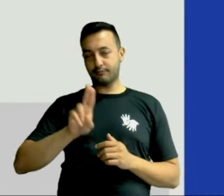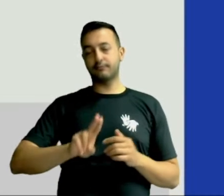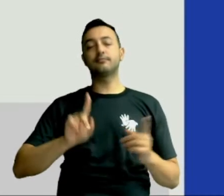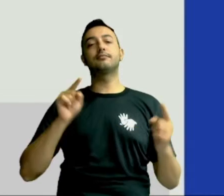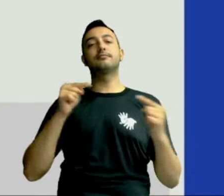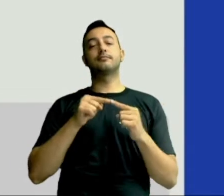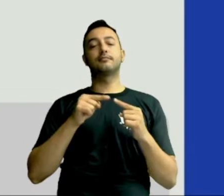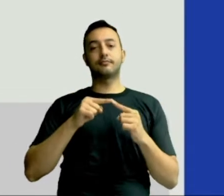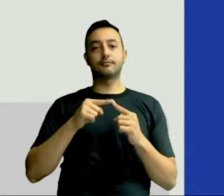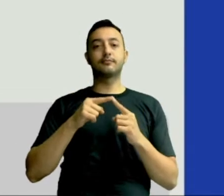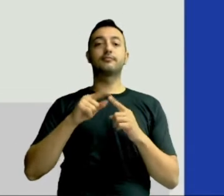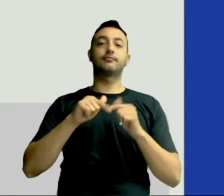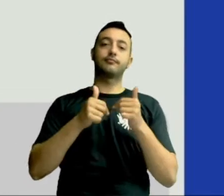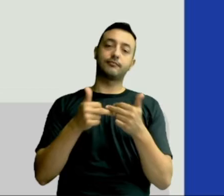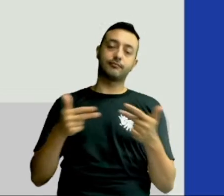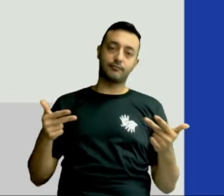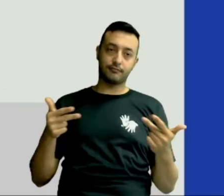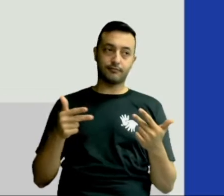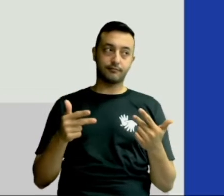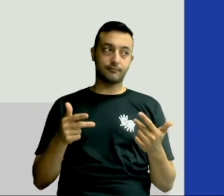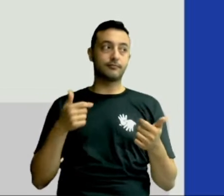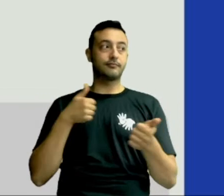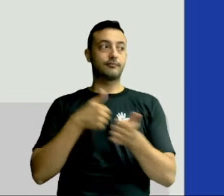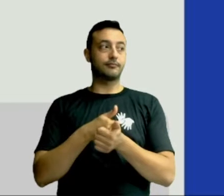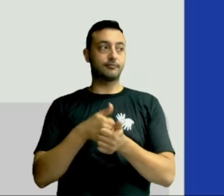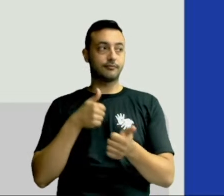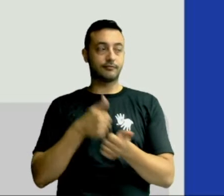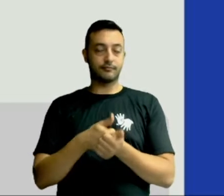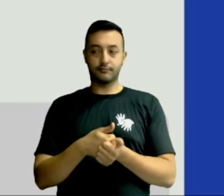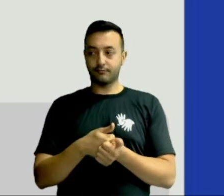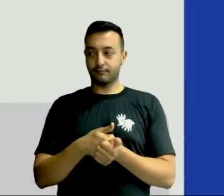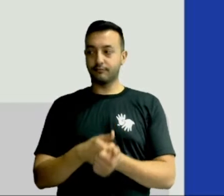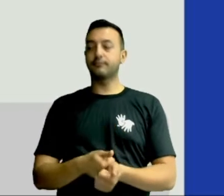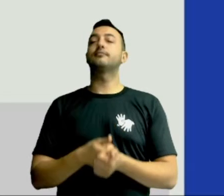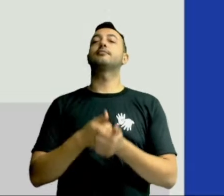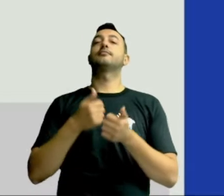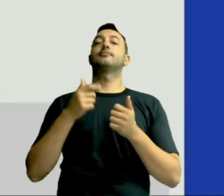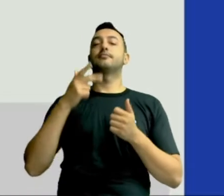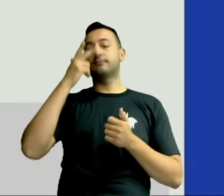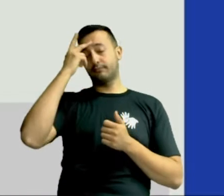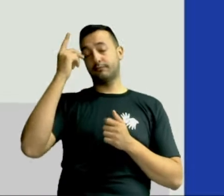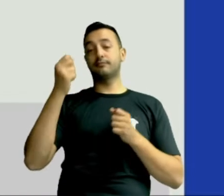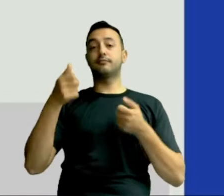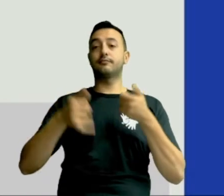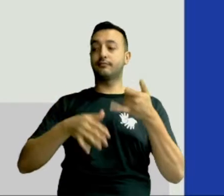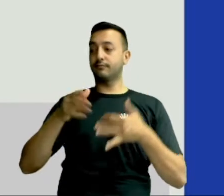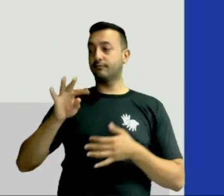para se referir a um objeto que está próximo do interlocutor